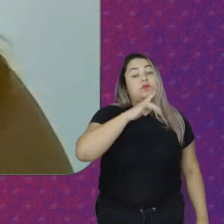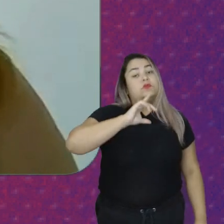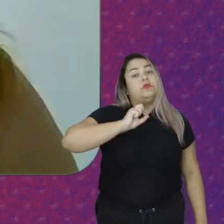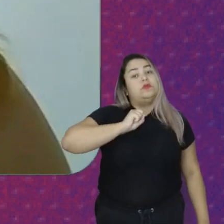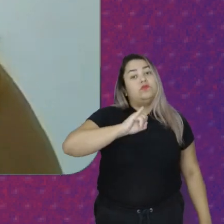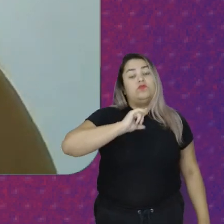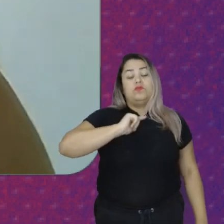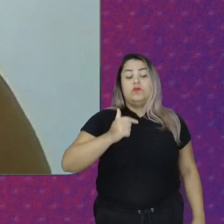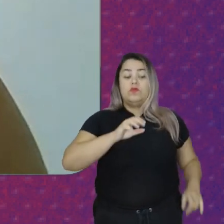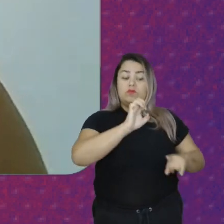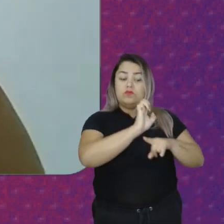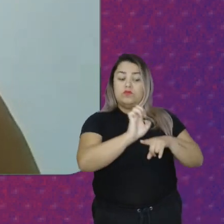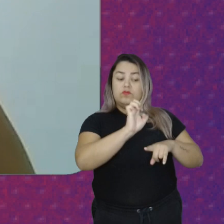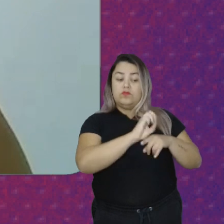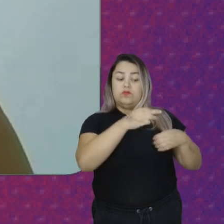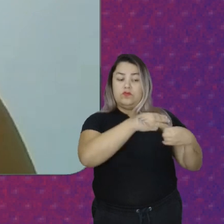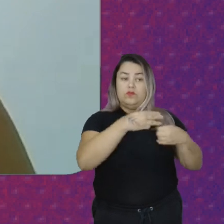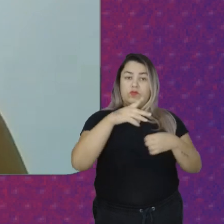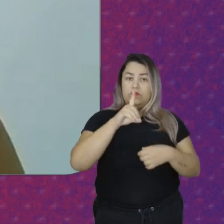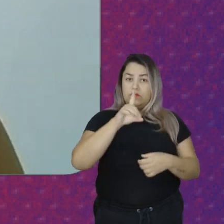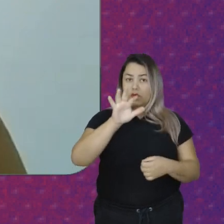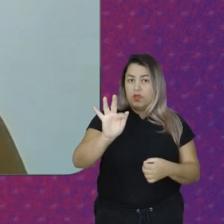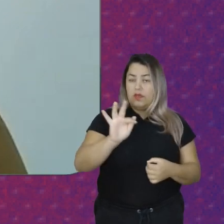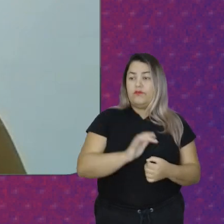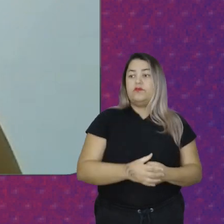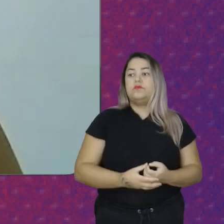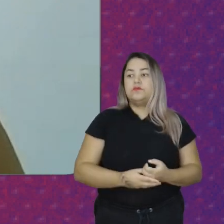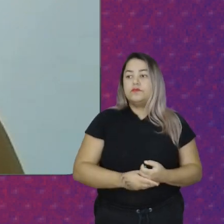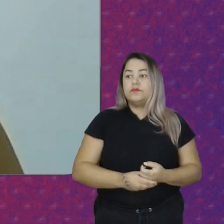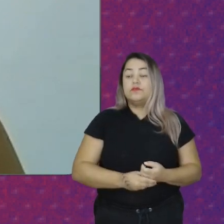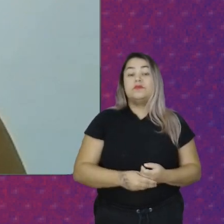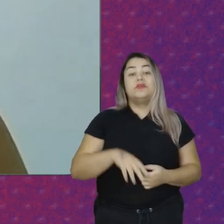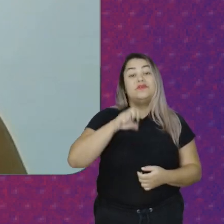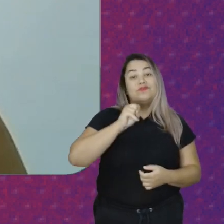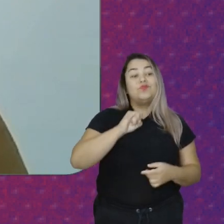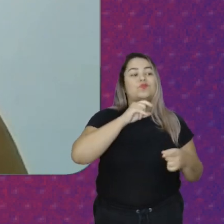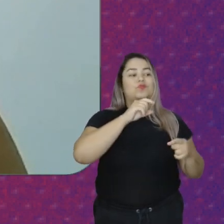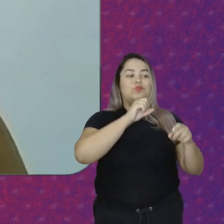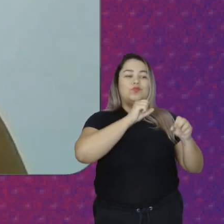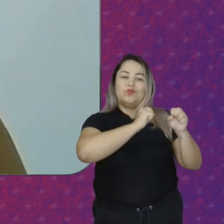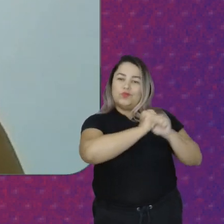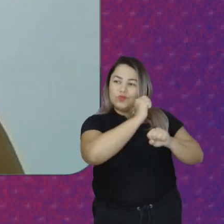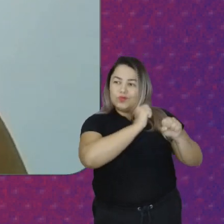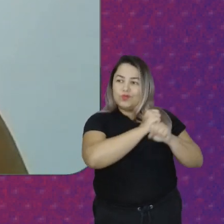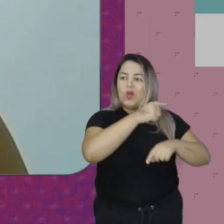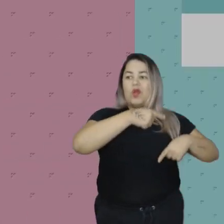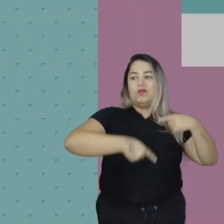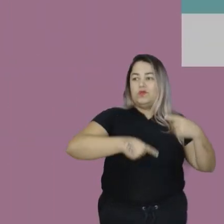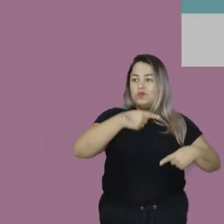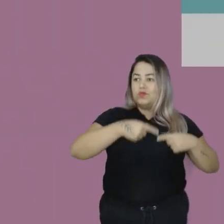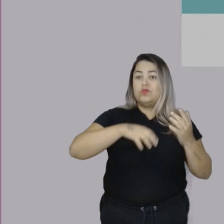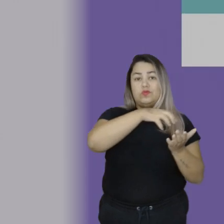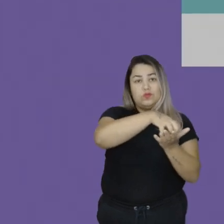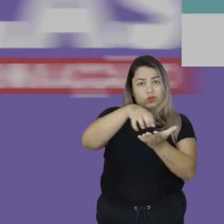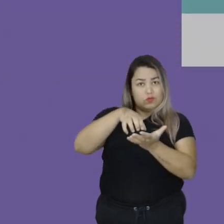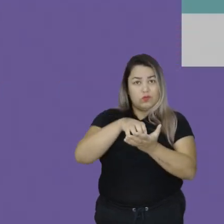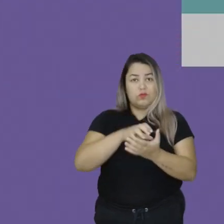e os municípios e sem o Distrito Federal. Se constrói as políticas públicas nos territórios.